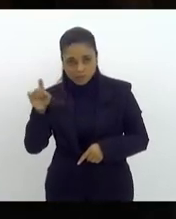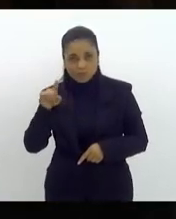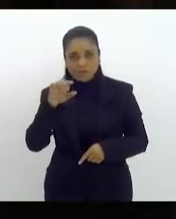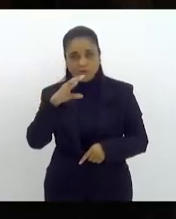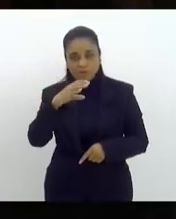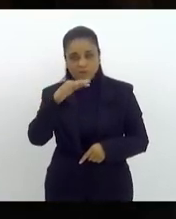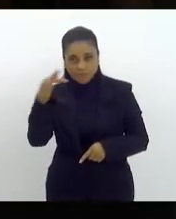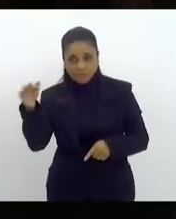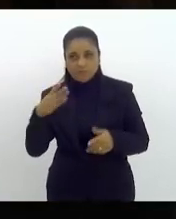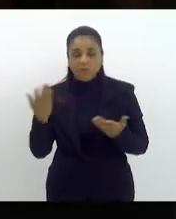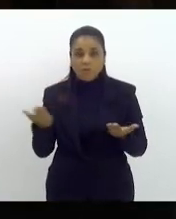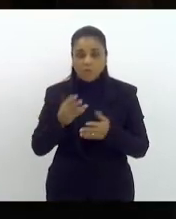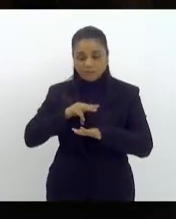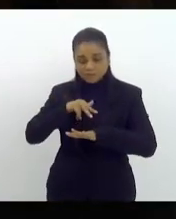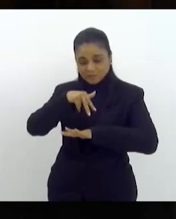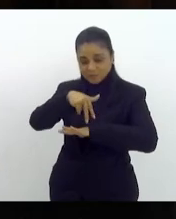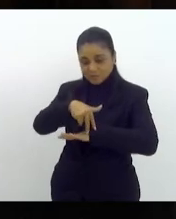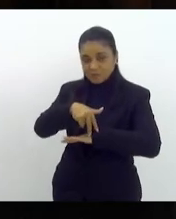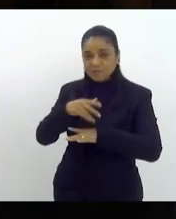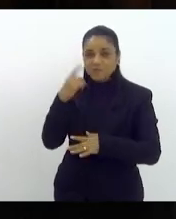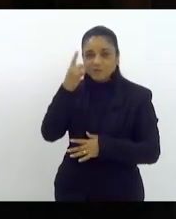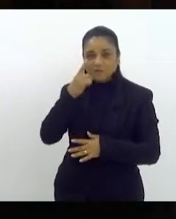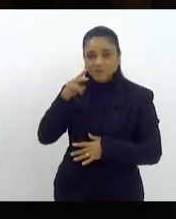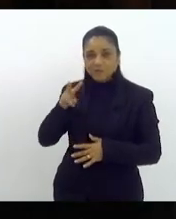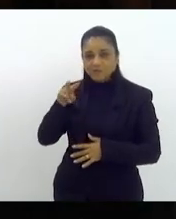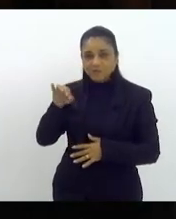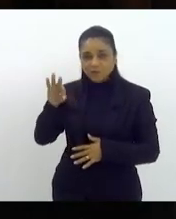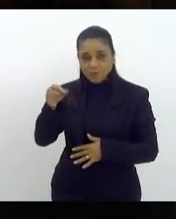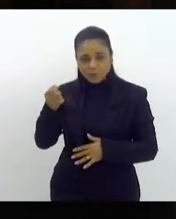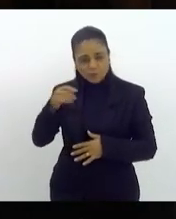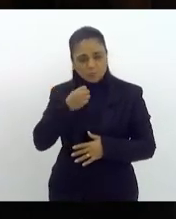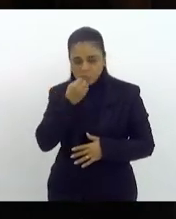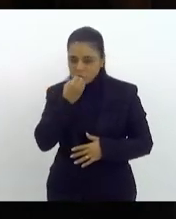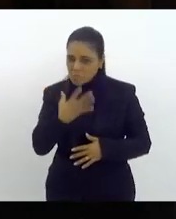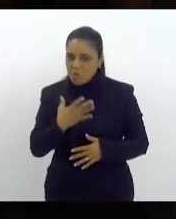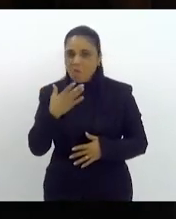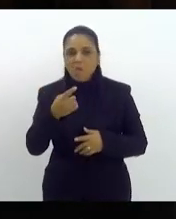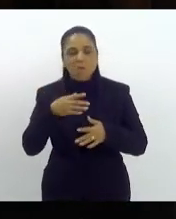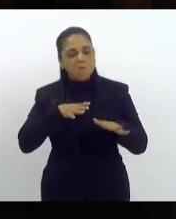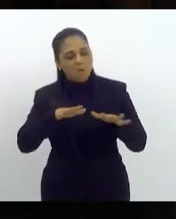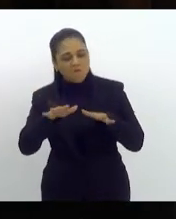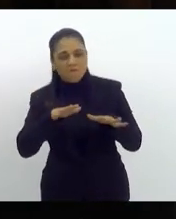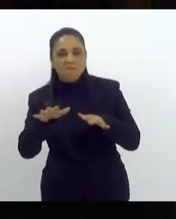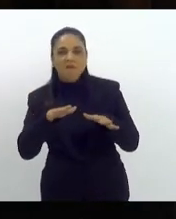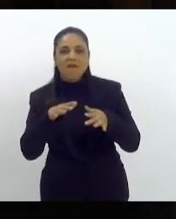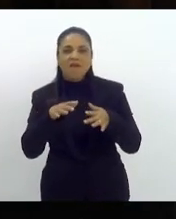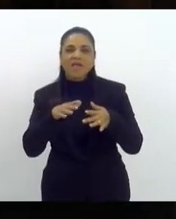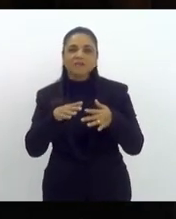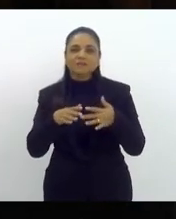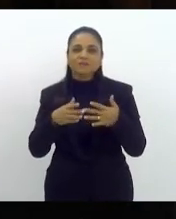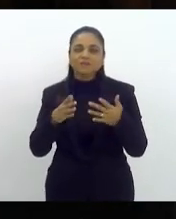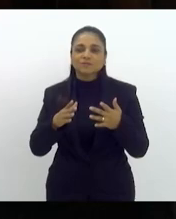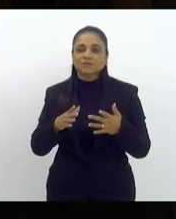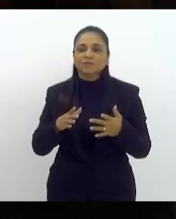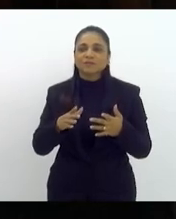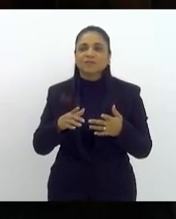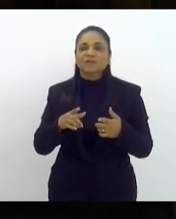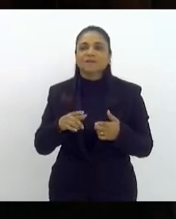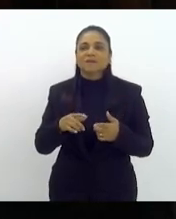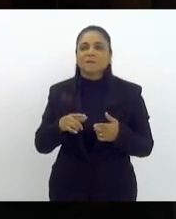presidindo plenário da Assembleia é muito bacana Aí esse movimento esse evento